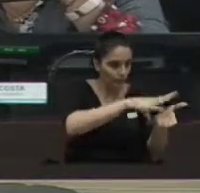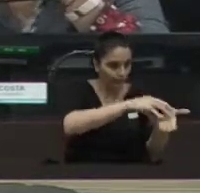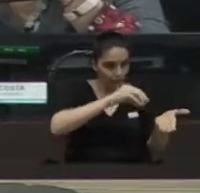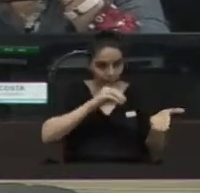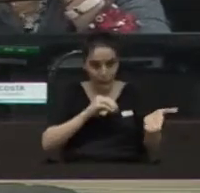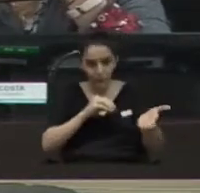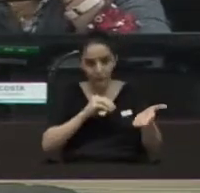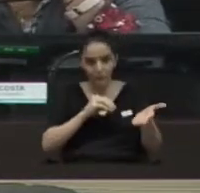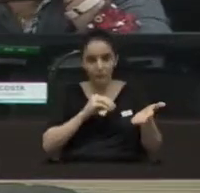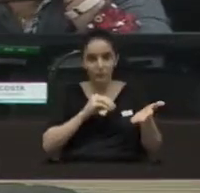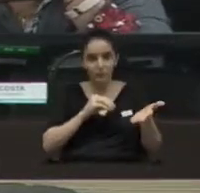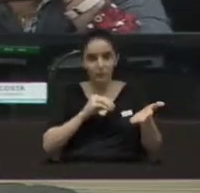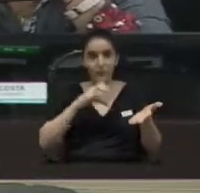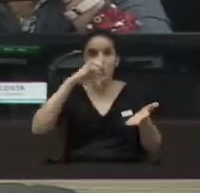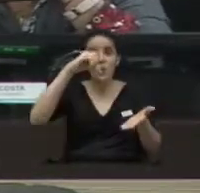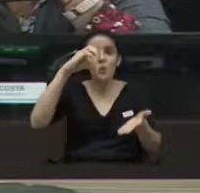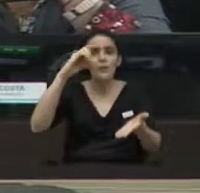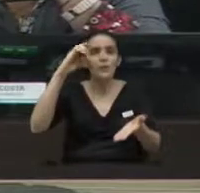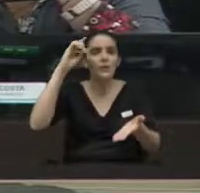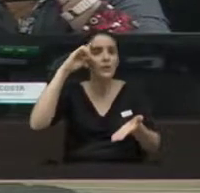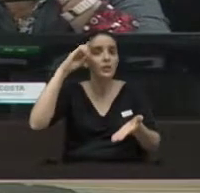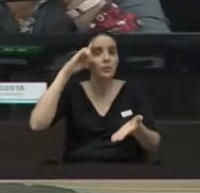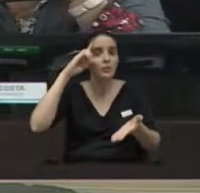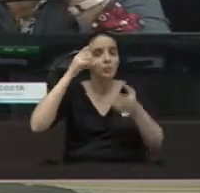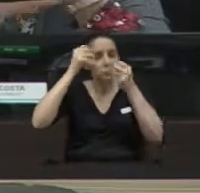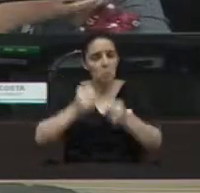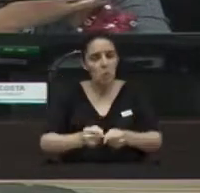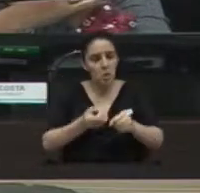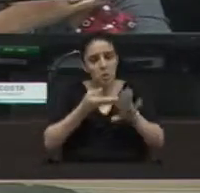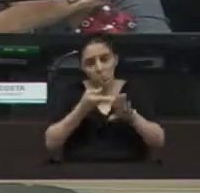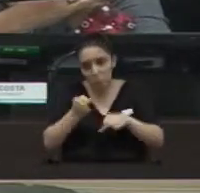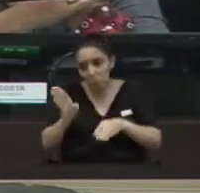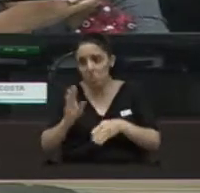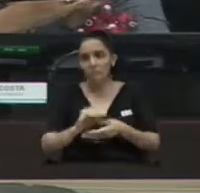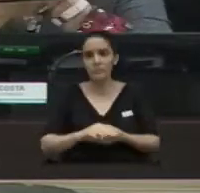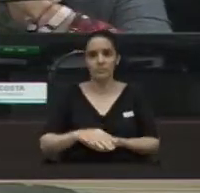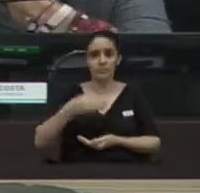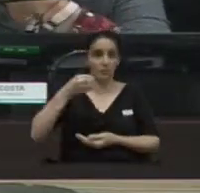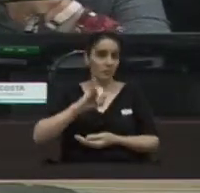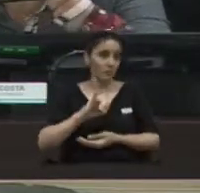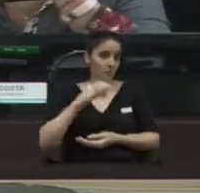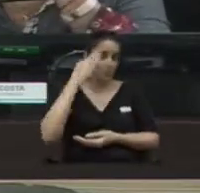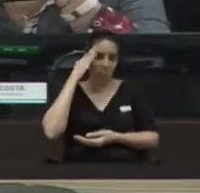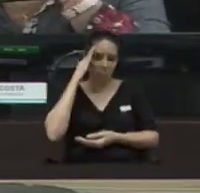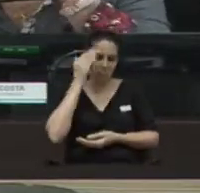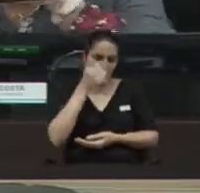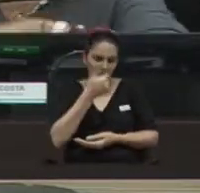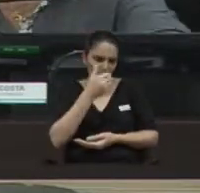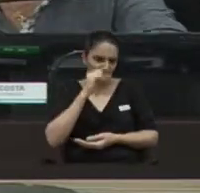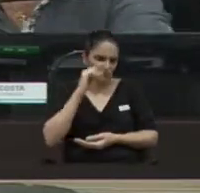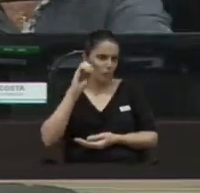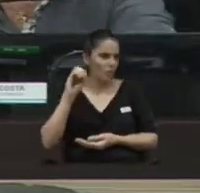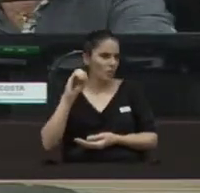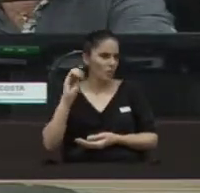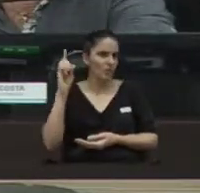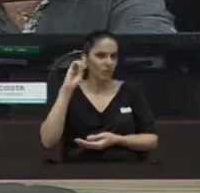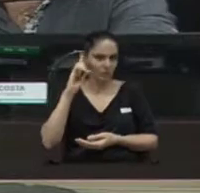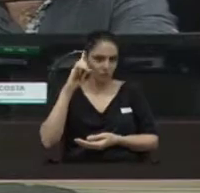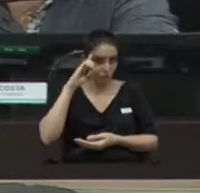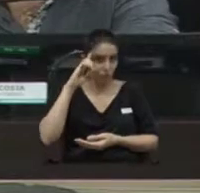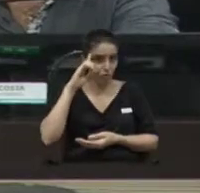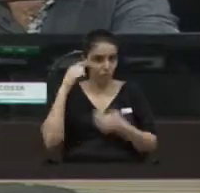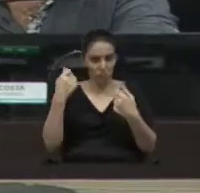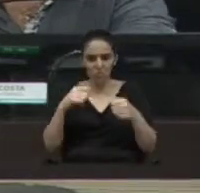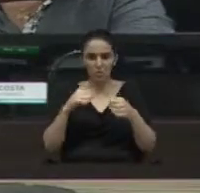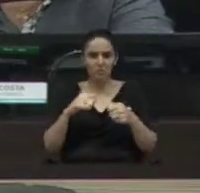na secretaria. Se entender que 180 dias é necessário, isso não tem nenhum problema. Isso não vai causar